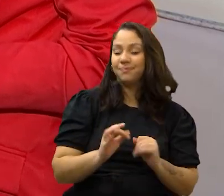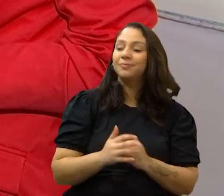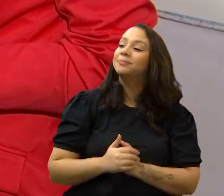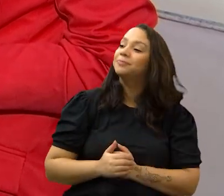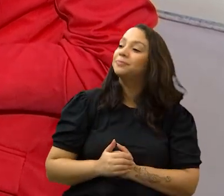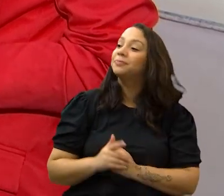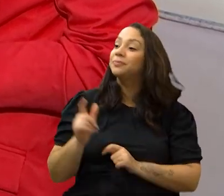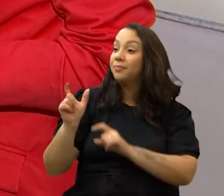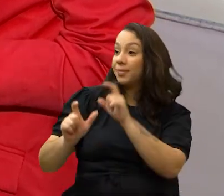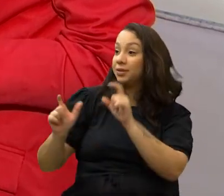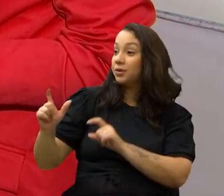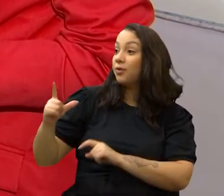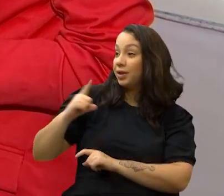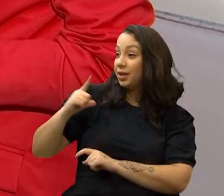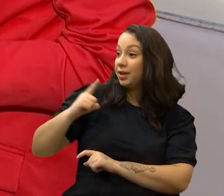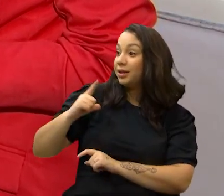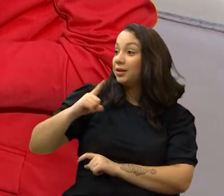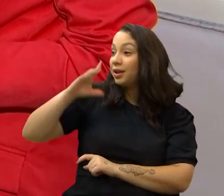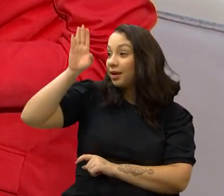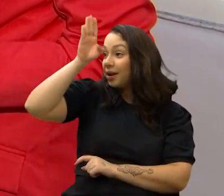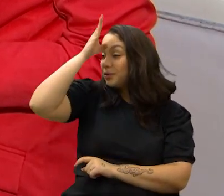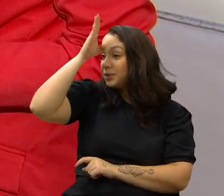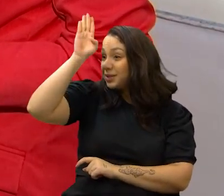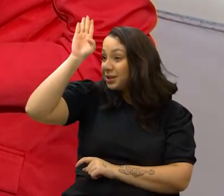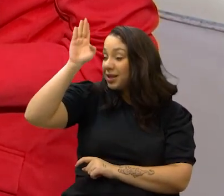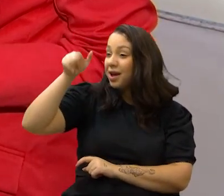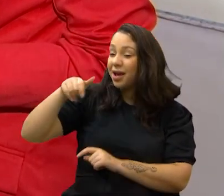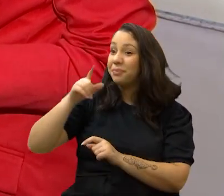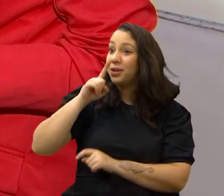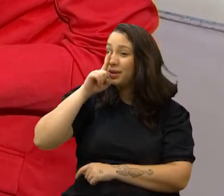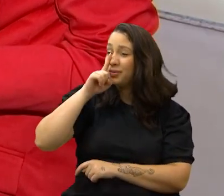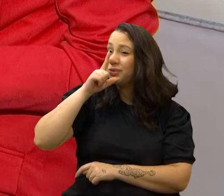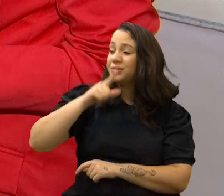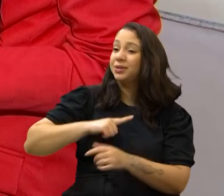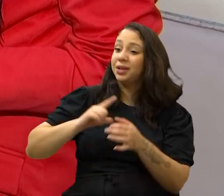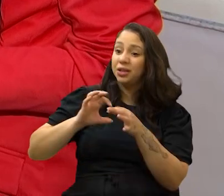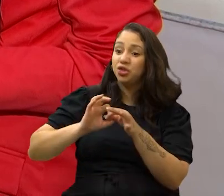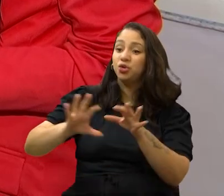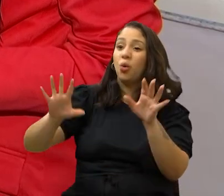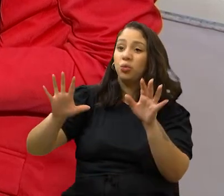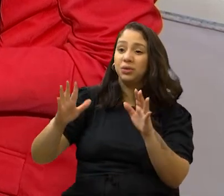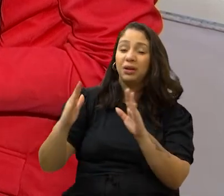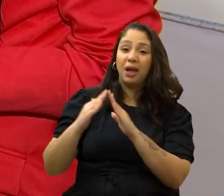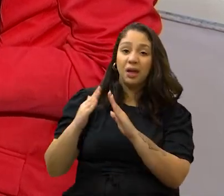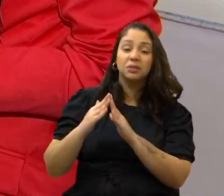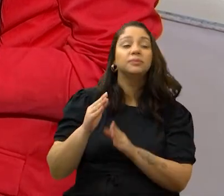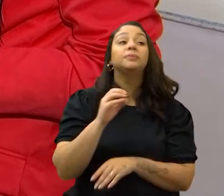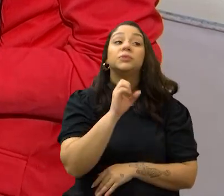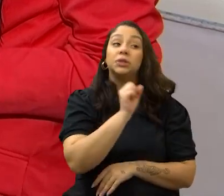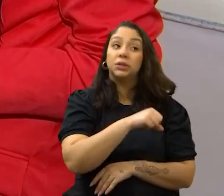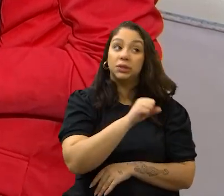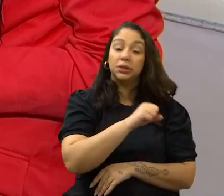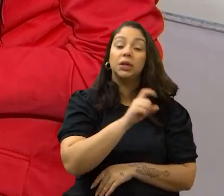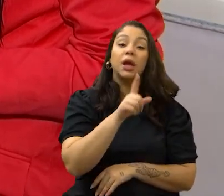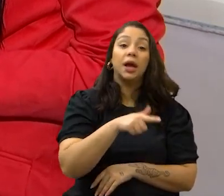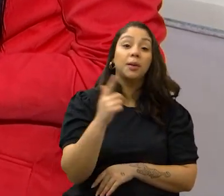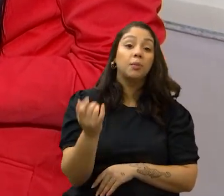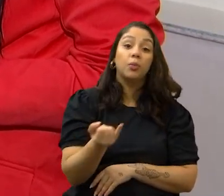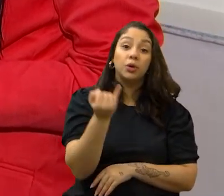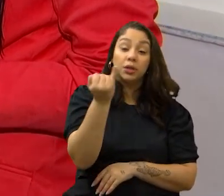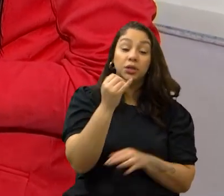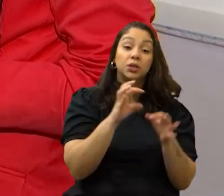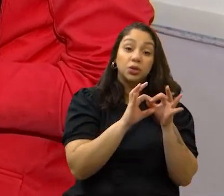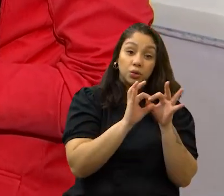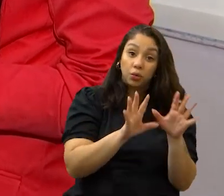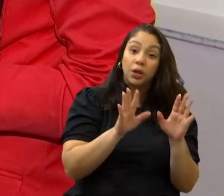a certeza. Para quem cria calopsita, é perigoso deixar ela solta em casa? Sim, a gente sempre fala que o importante é